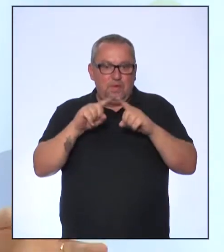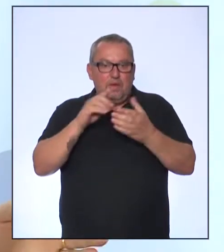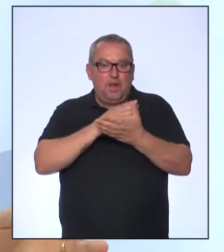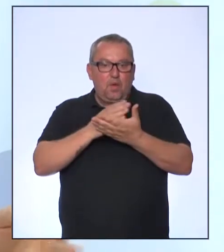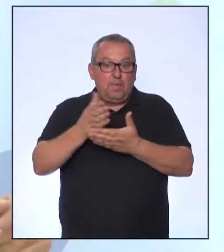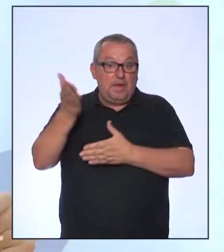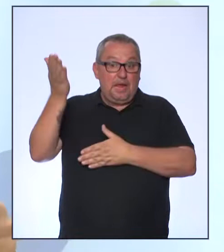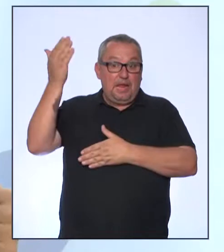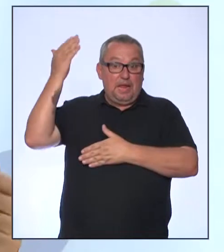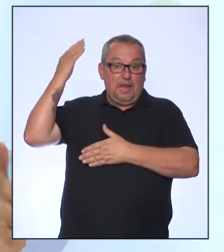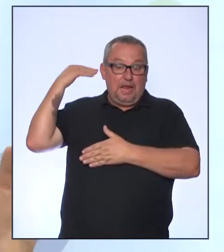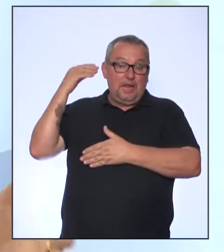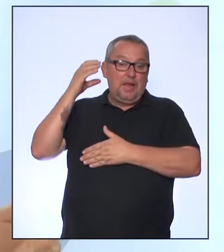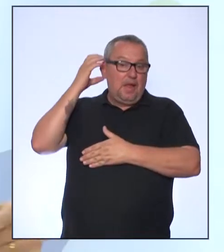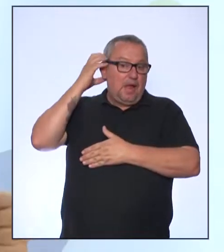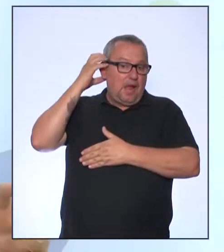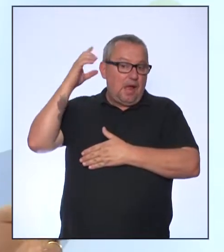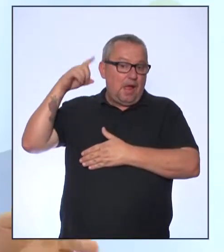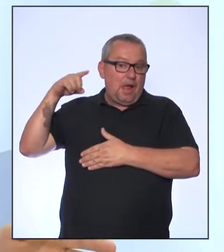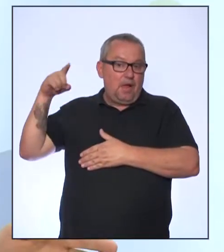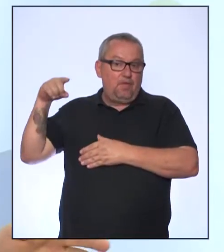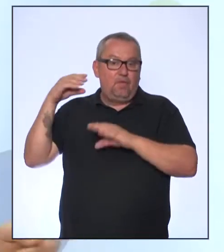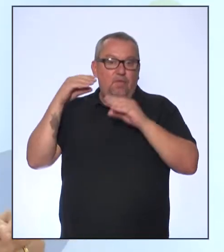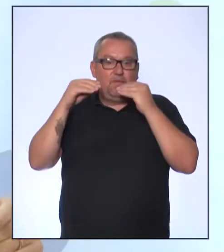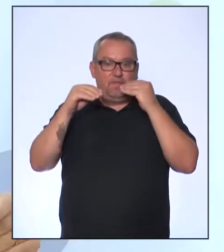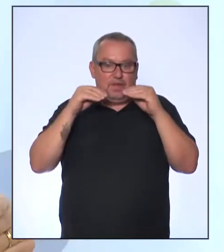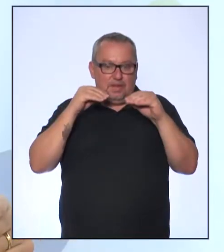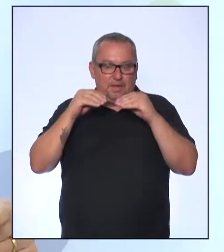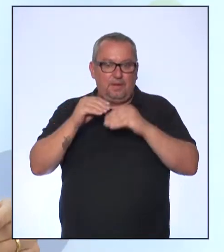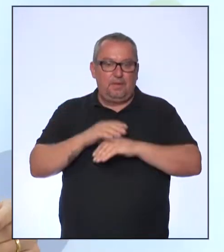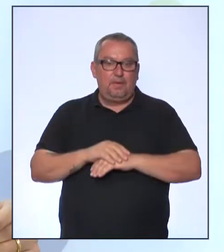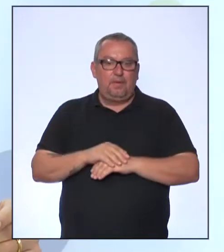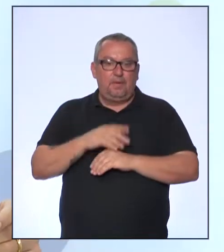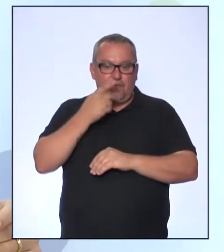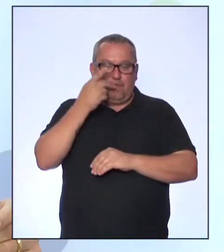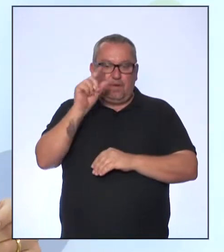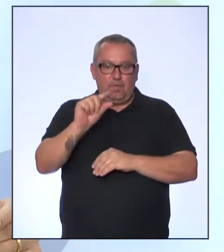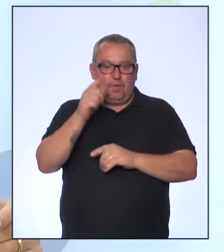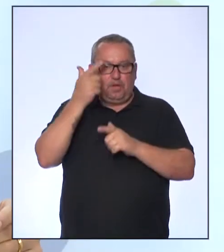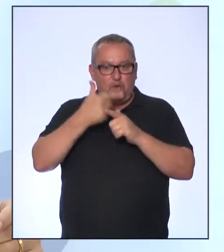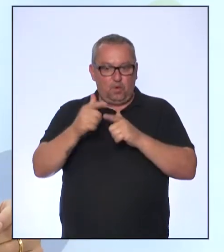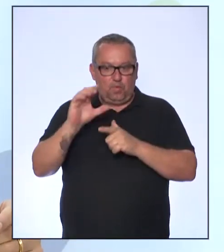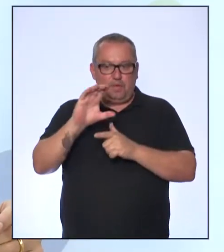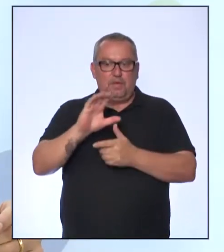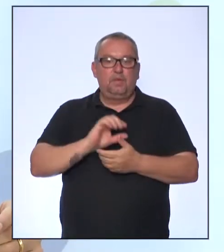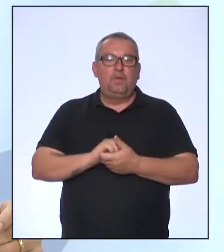lá com a radionovela, que são aquelas histórias contadas em áudio. A gente vai falar um pouquinho sobre isso.